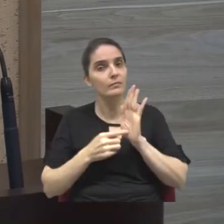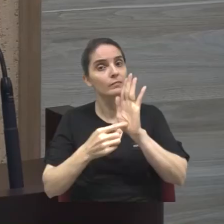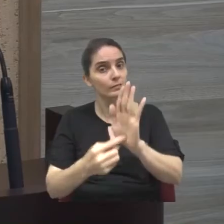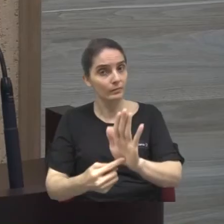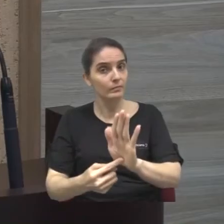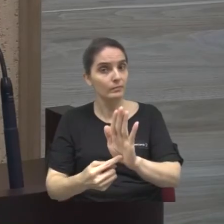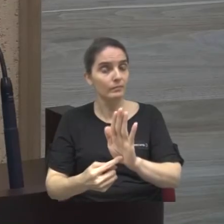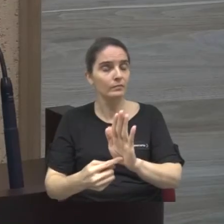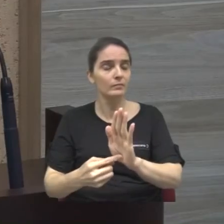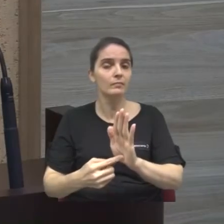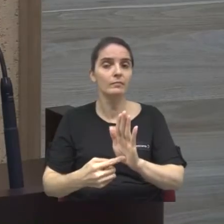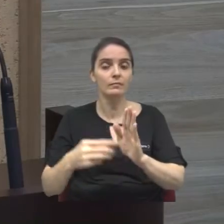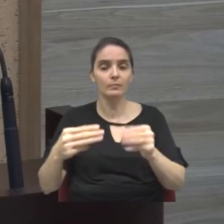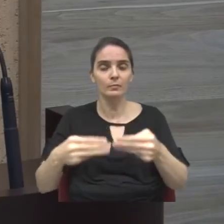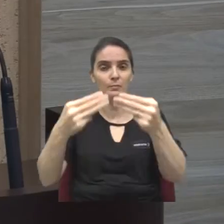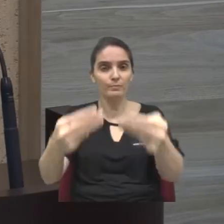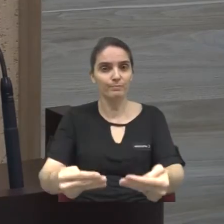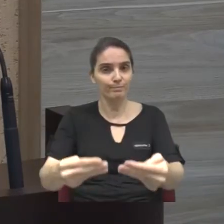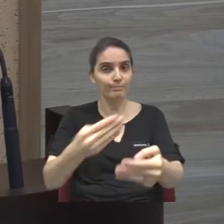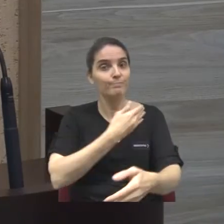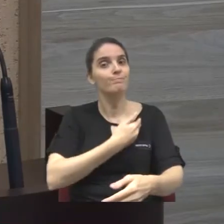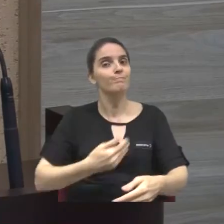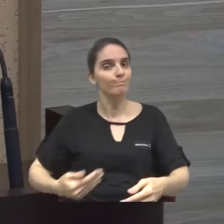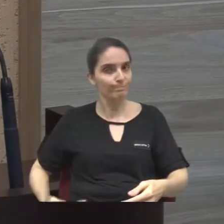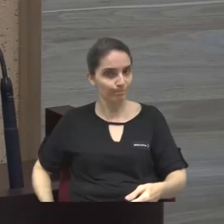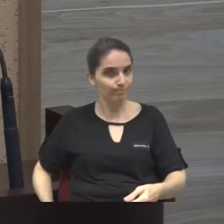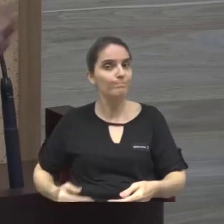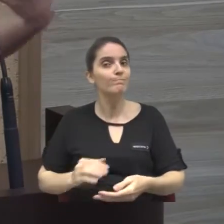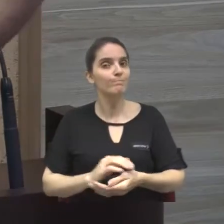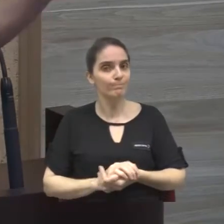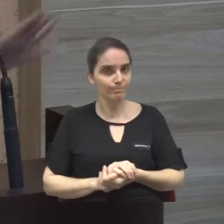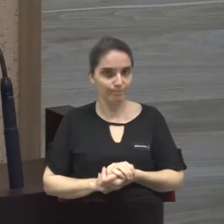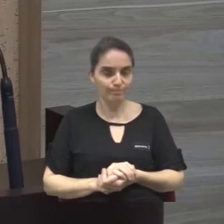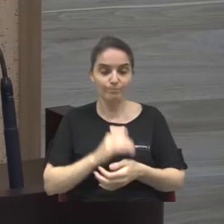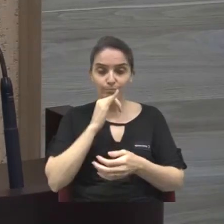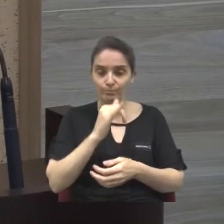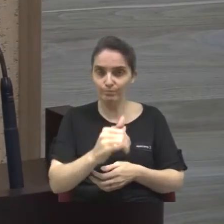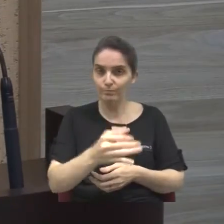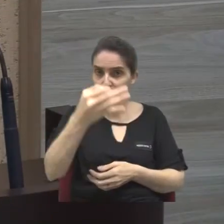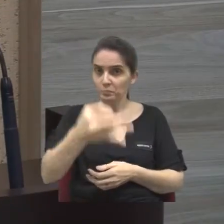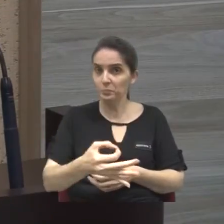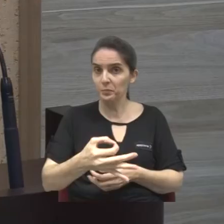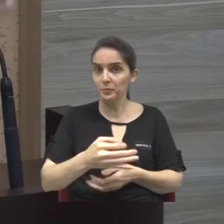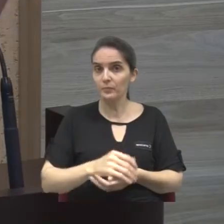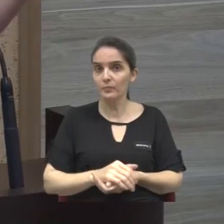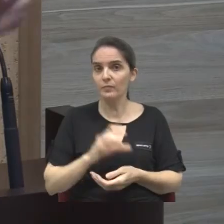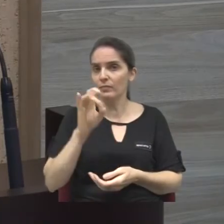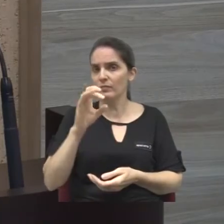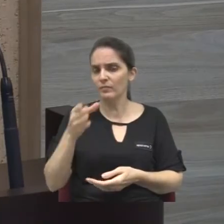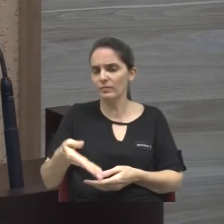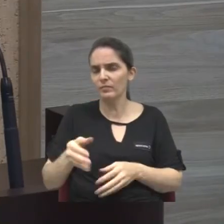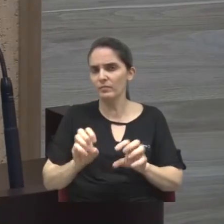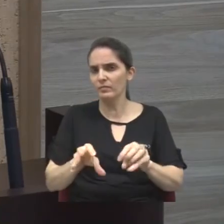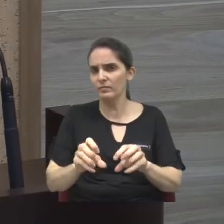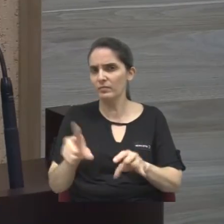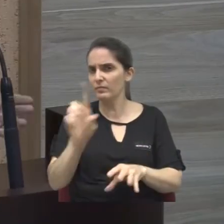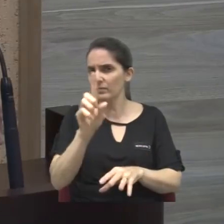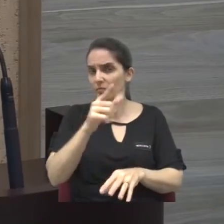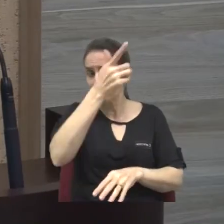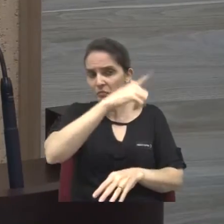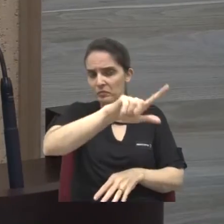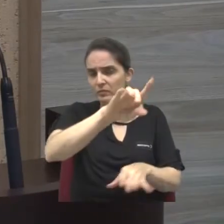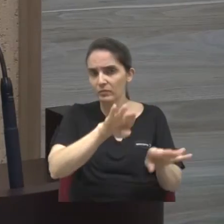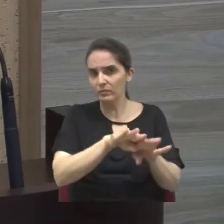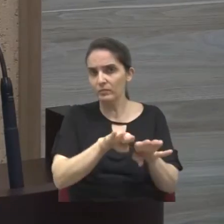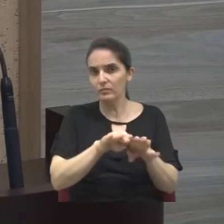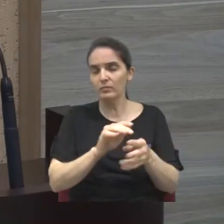Público, com denúncias contundentes, e não só dessa seara da educação, não, de outras. Alguns